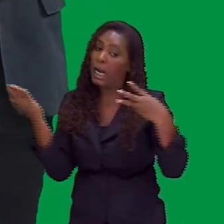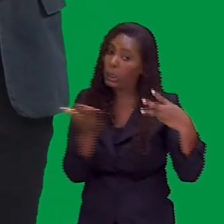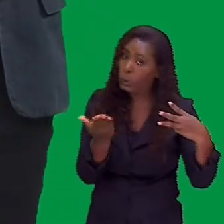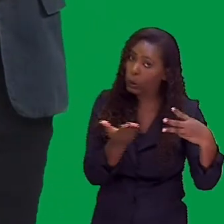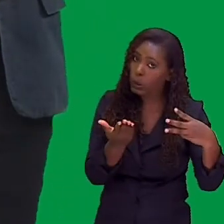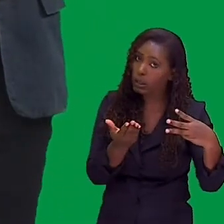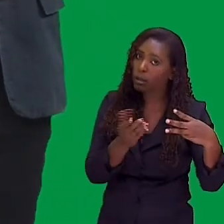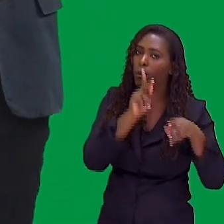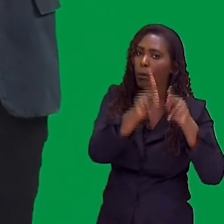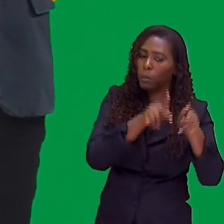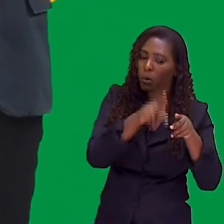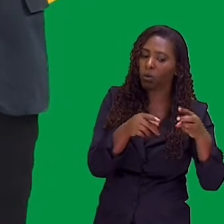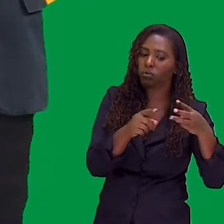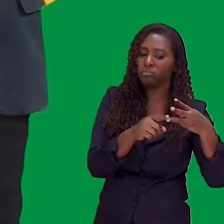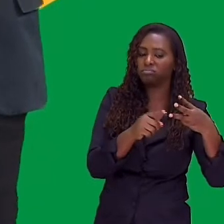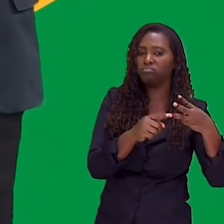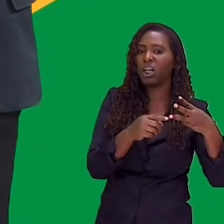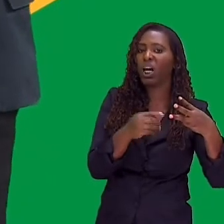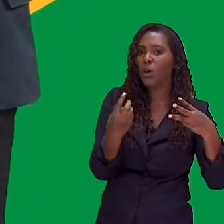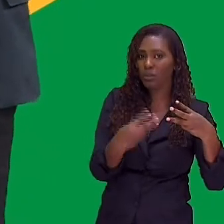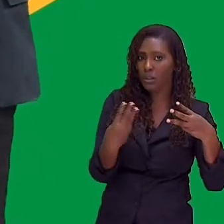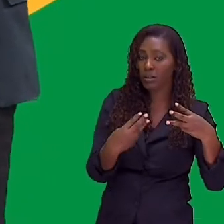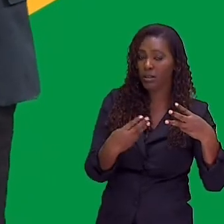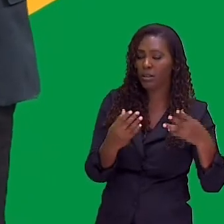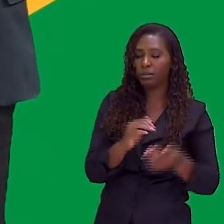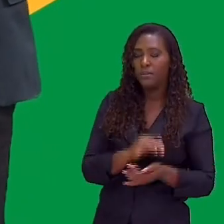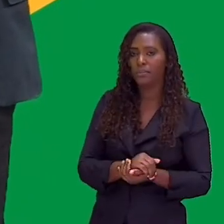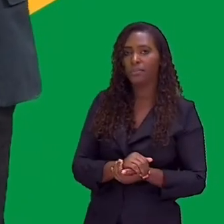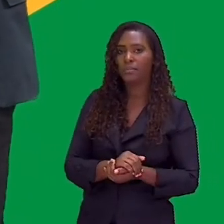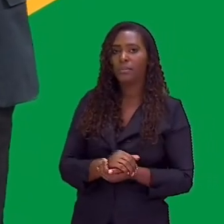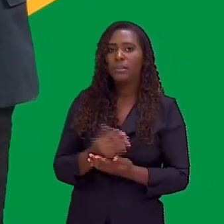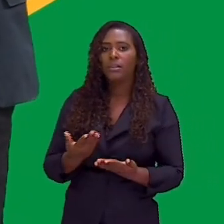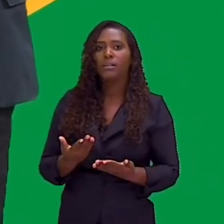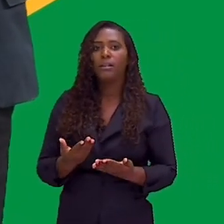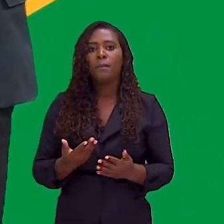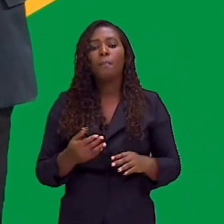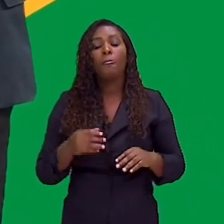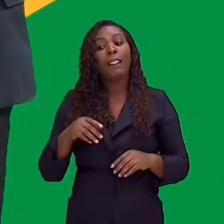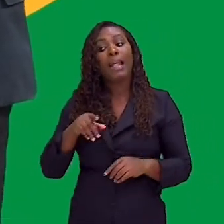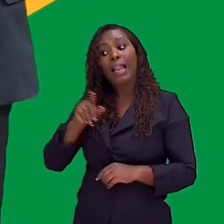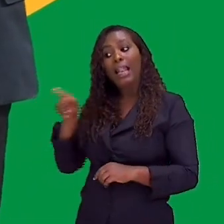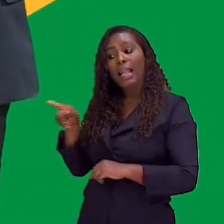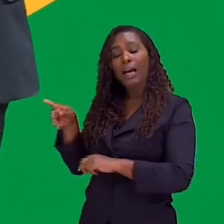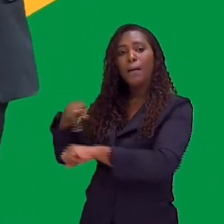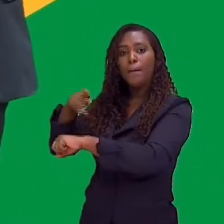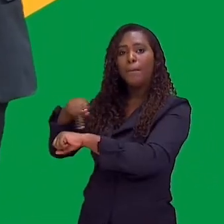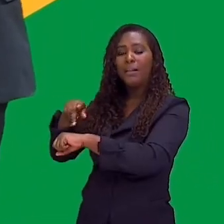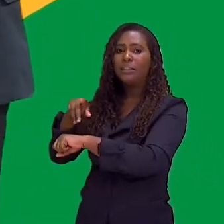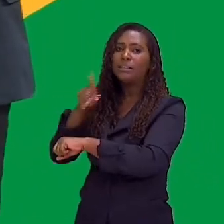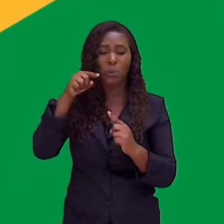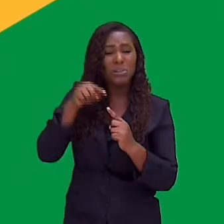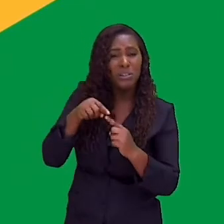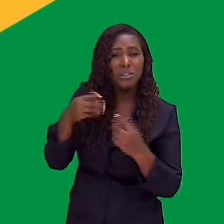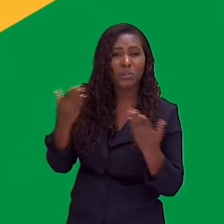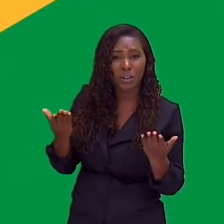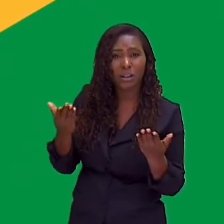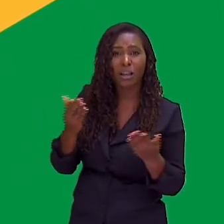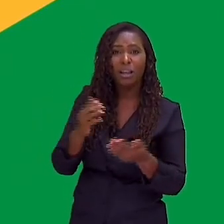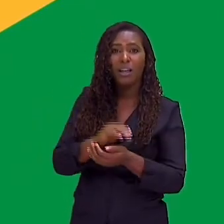emenda. Somente a Constituição dos Estados Unidos da América era mais antiga